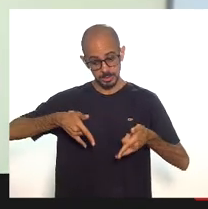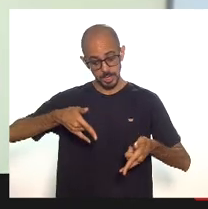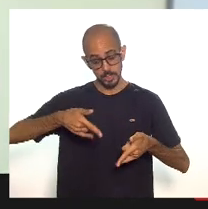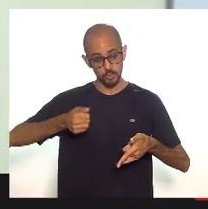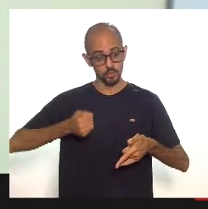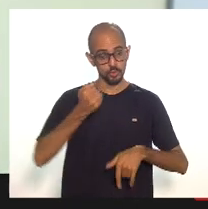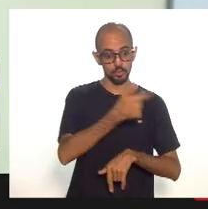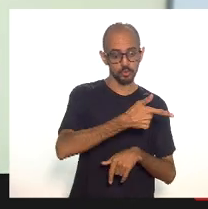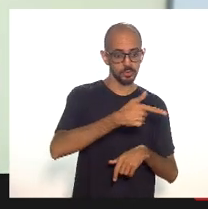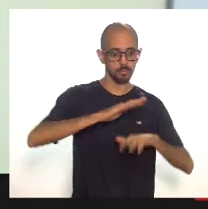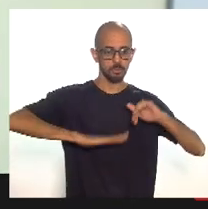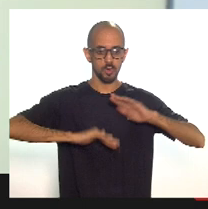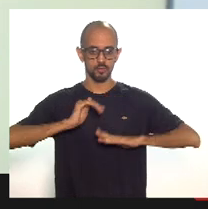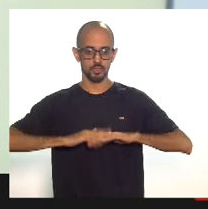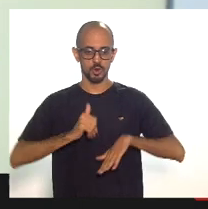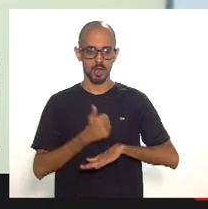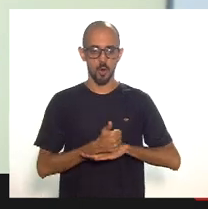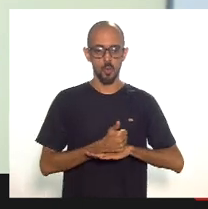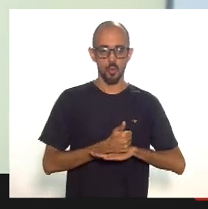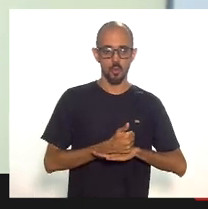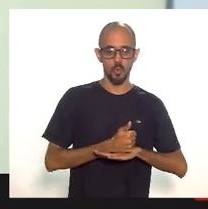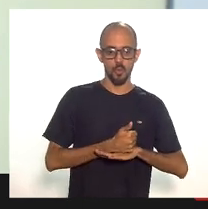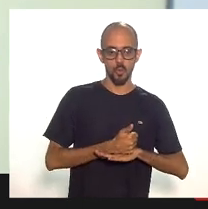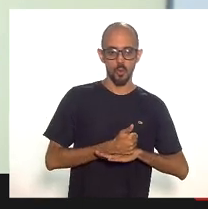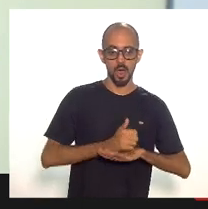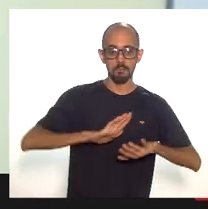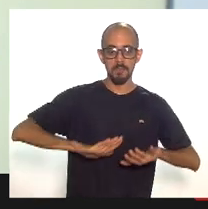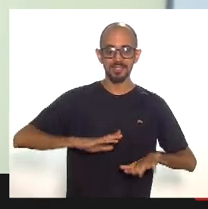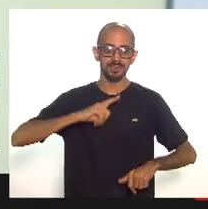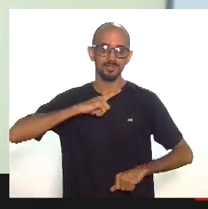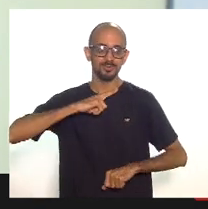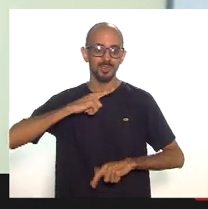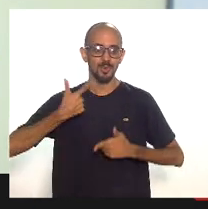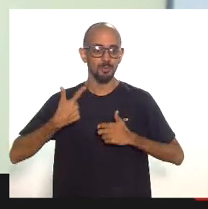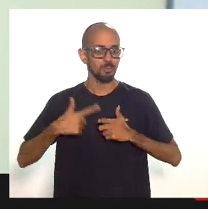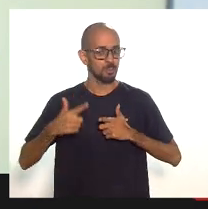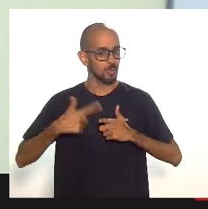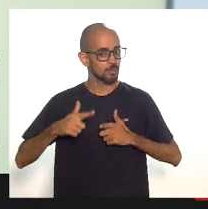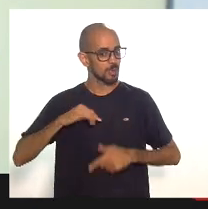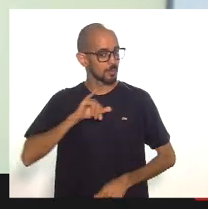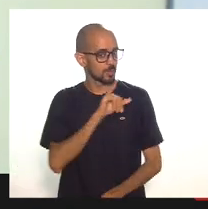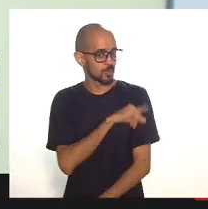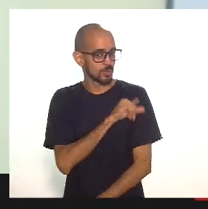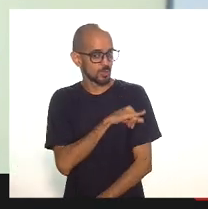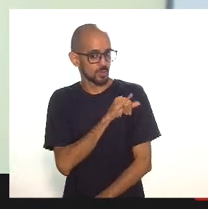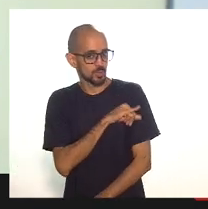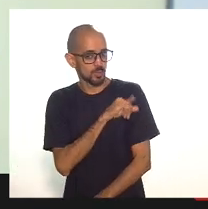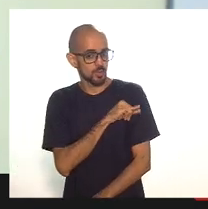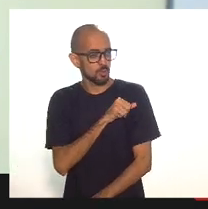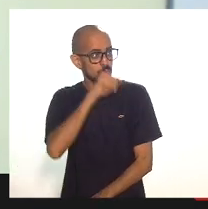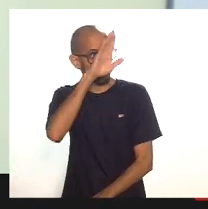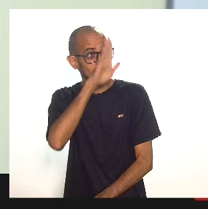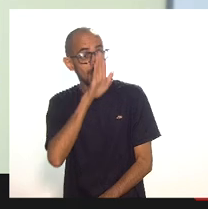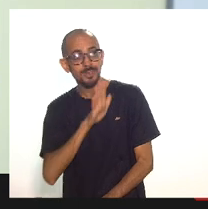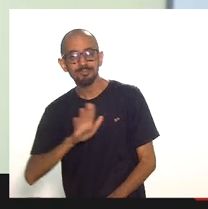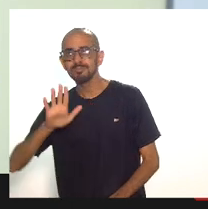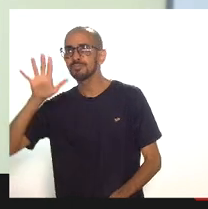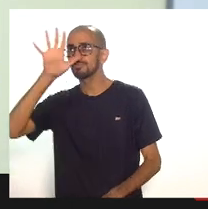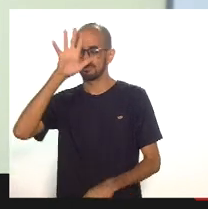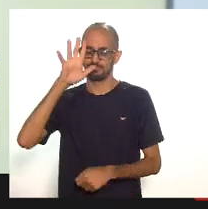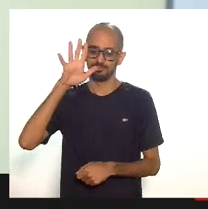profissionais. Entretanto, a gente vive um problema no Rio de Janeiro e no Brasil inteiro,